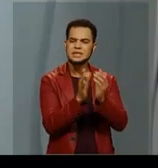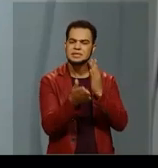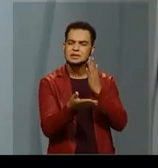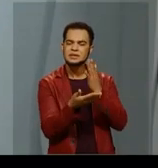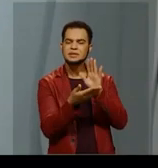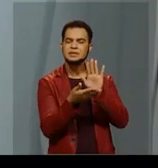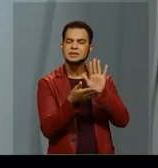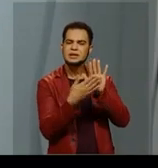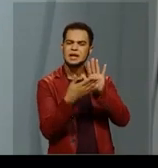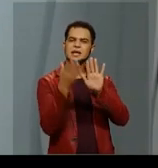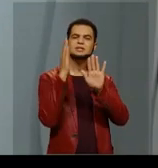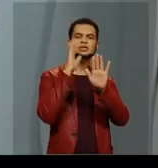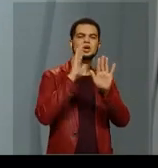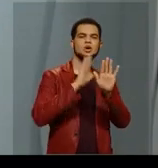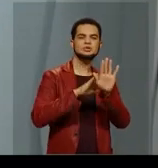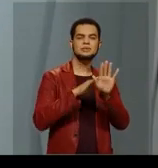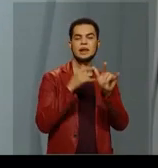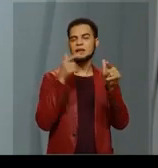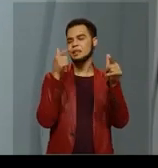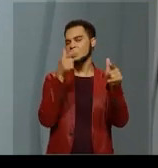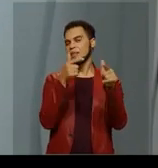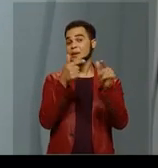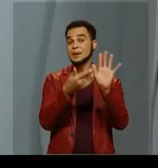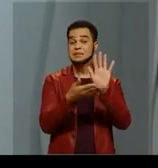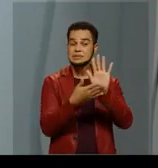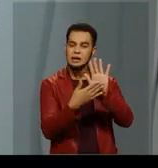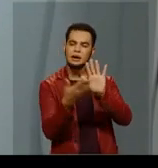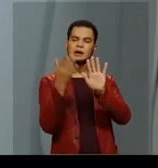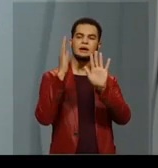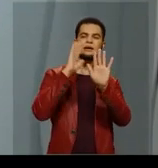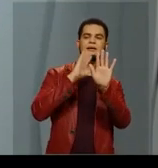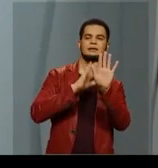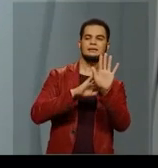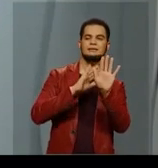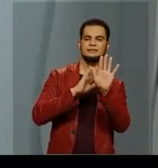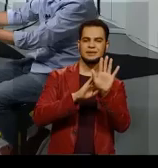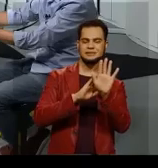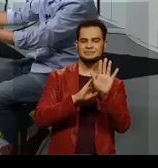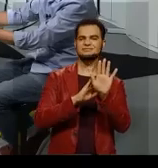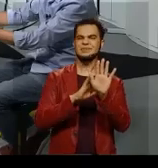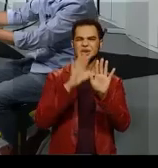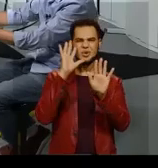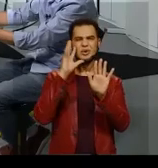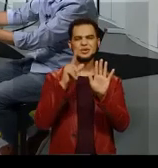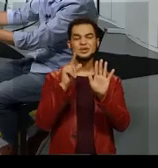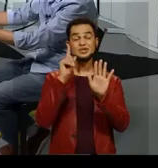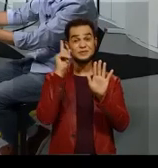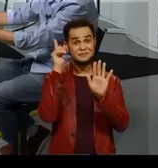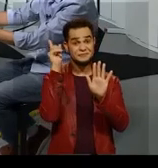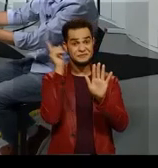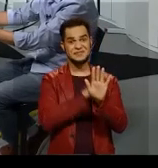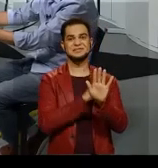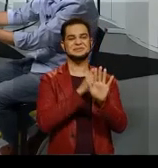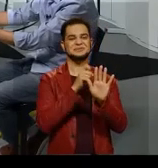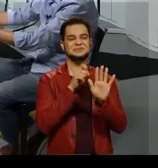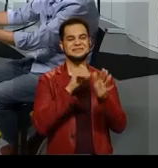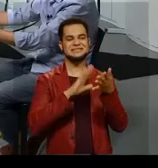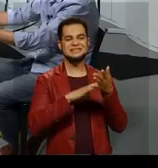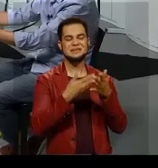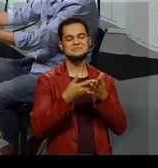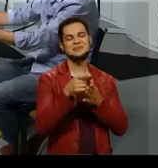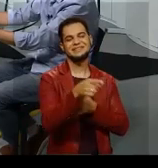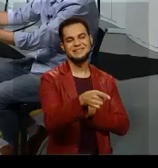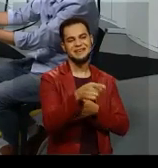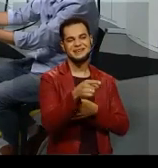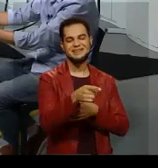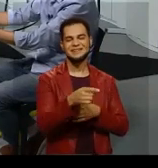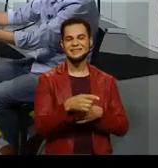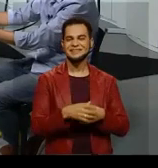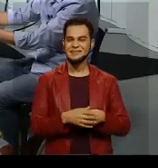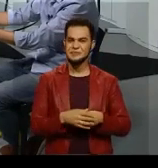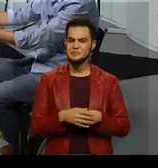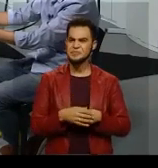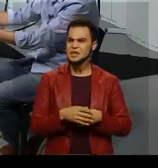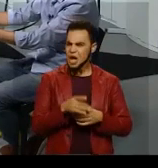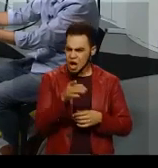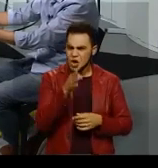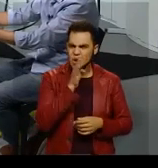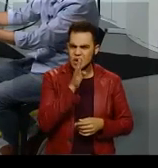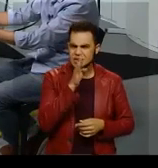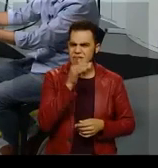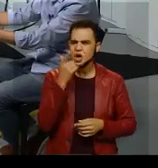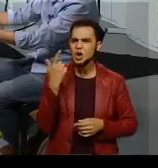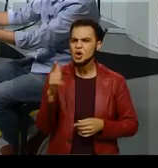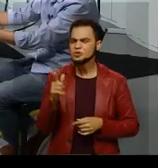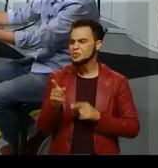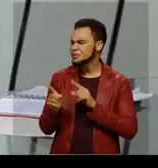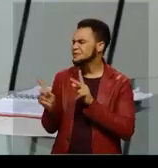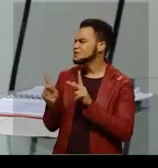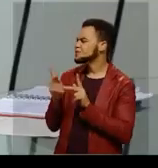Essa deboche, aquela coisa. Eu acho os gêneros textuais bem difíceis de interpretar. E também até a caricatura, né, Fernando? Porque acontece também